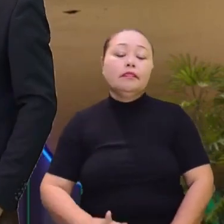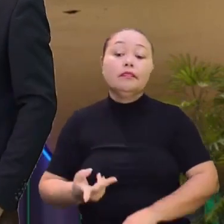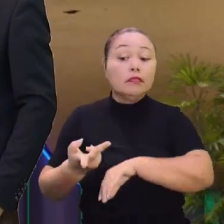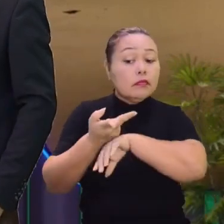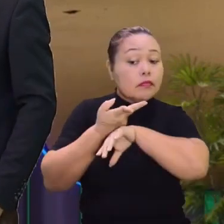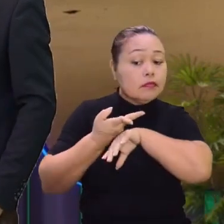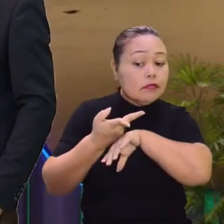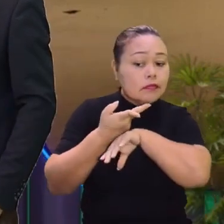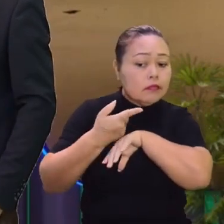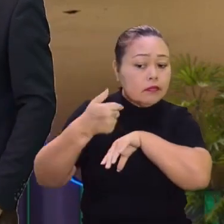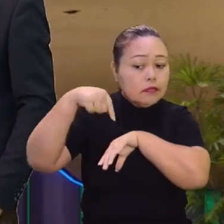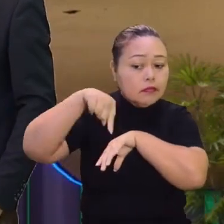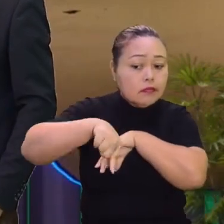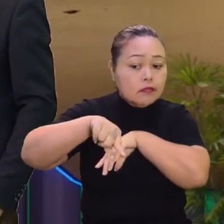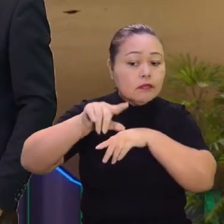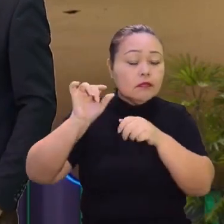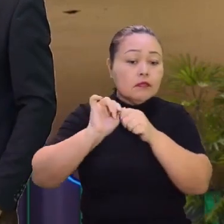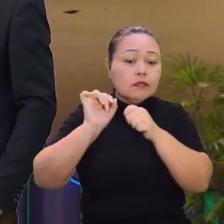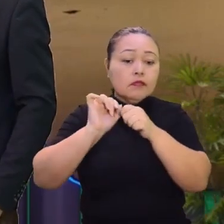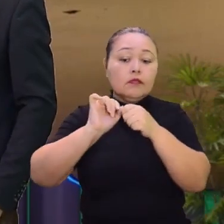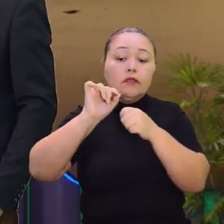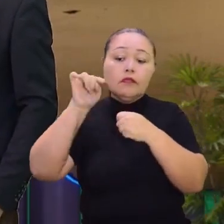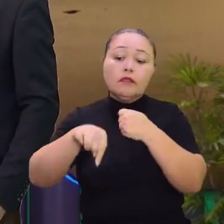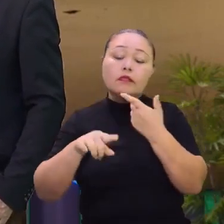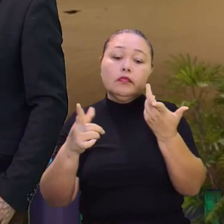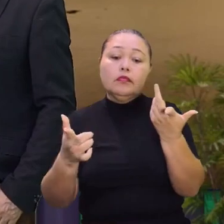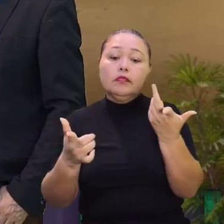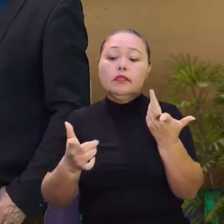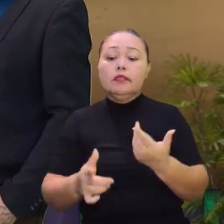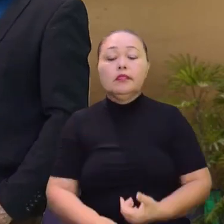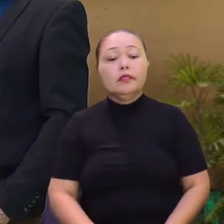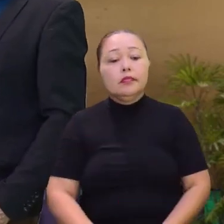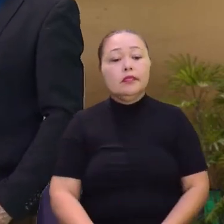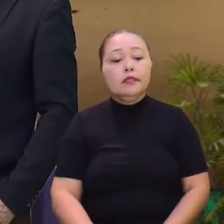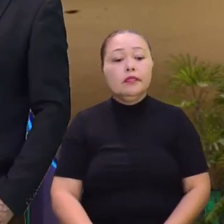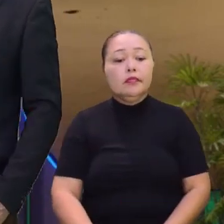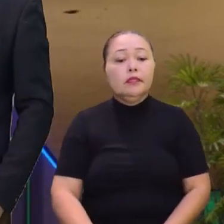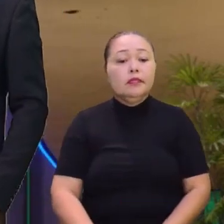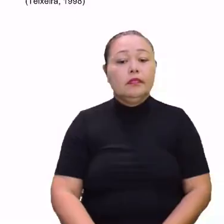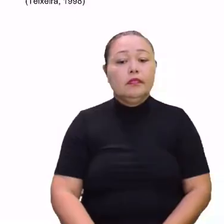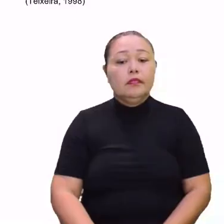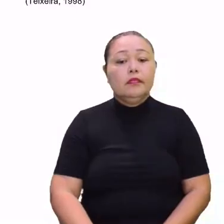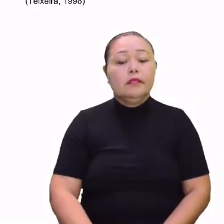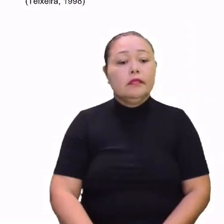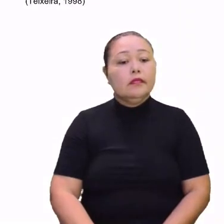dos metais, mas não foram bem sucedidos, partiram para o plano B, né? Isso. Vamos lá?